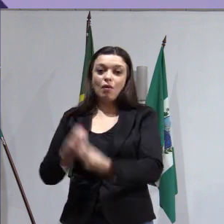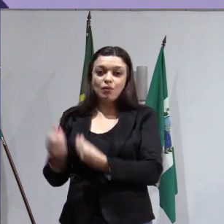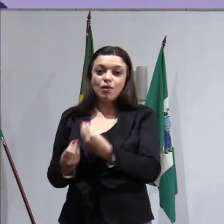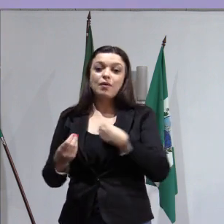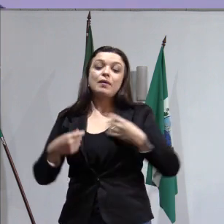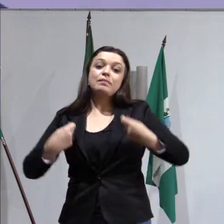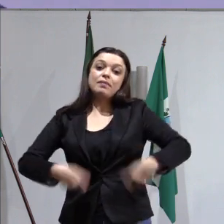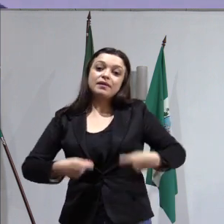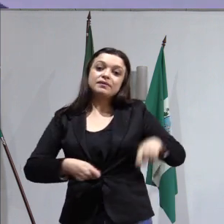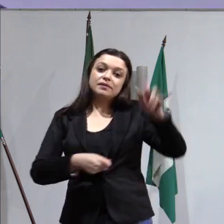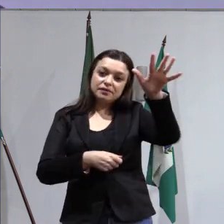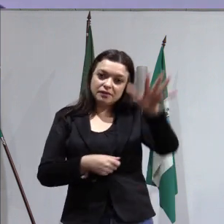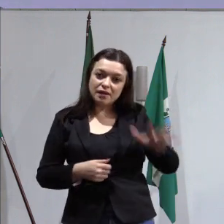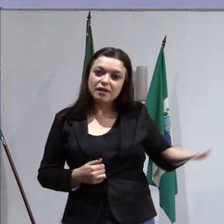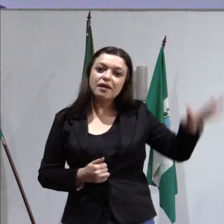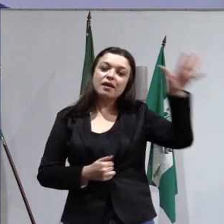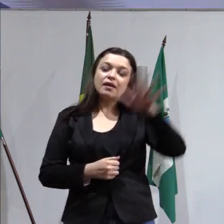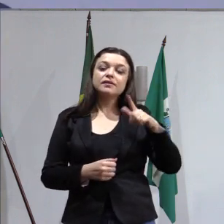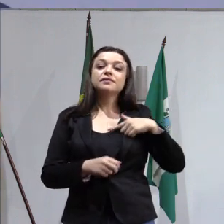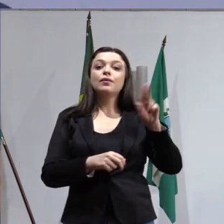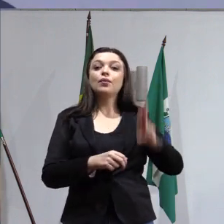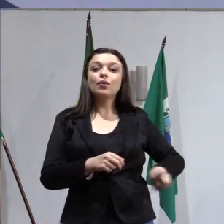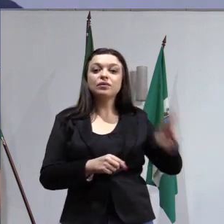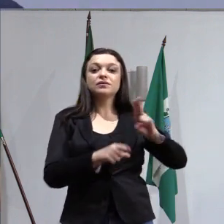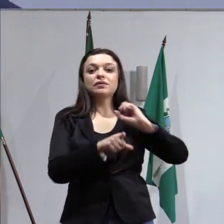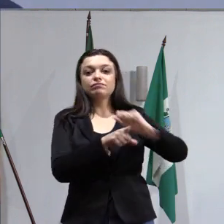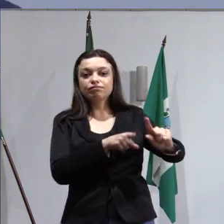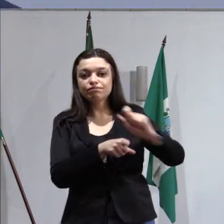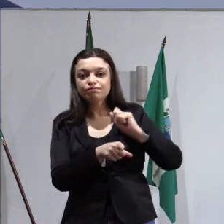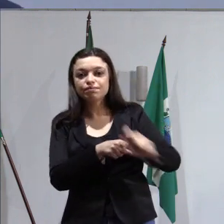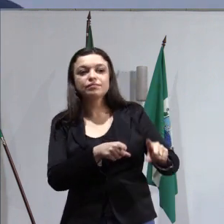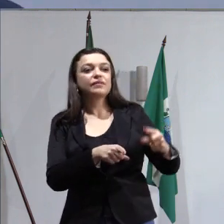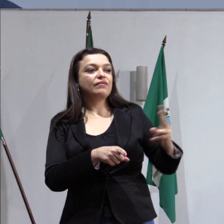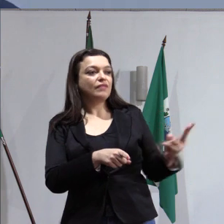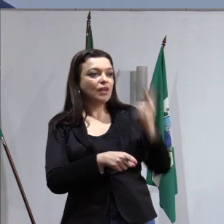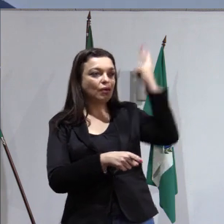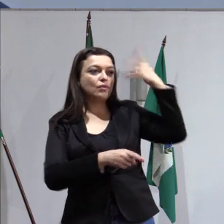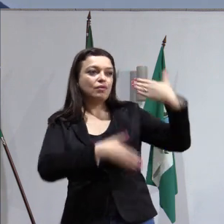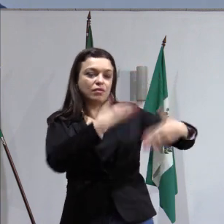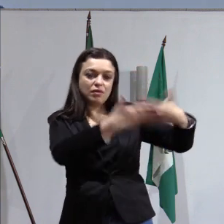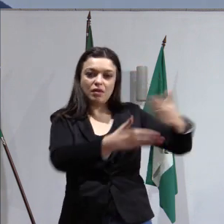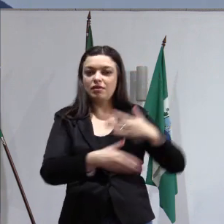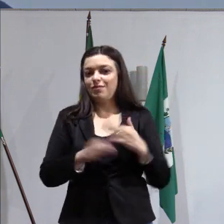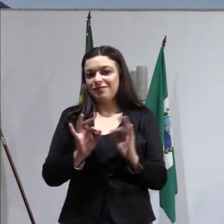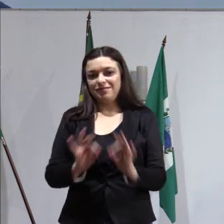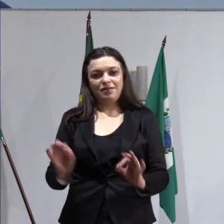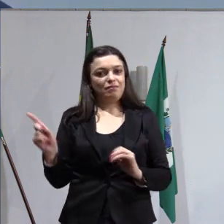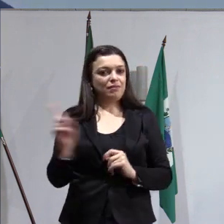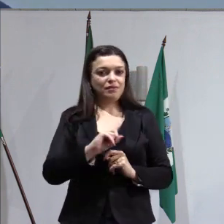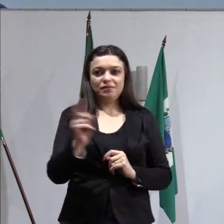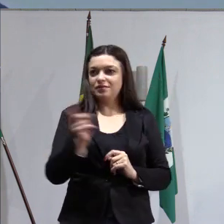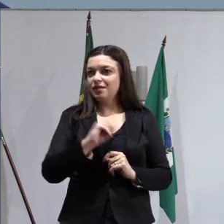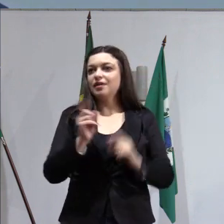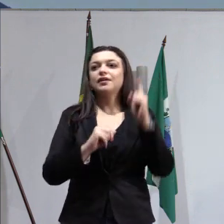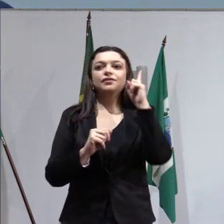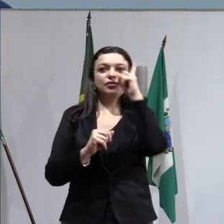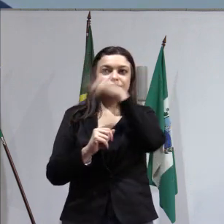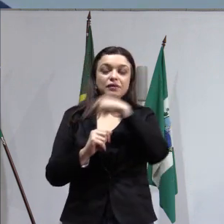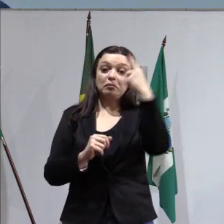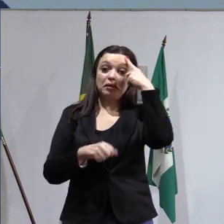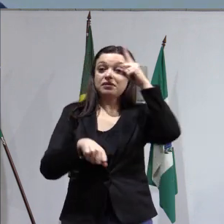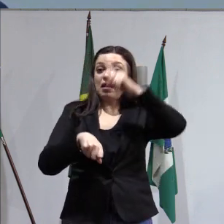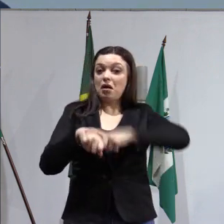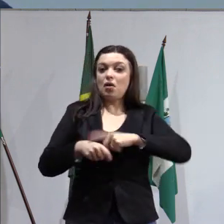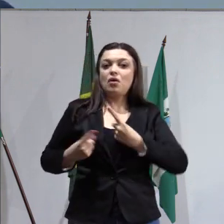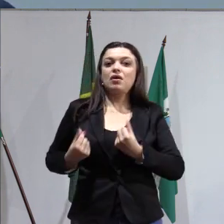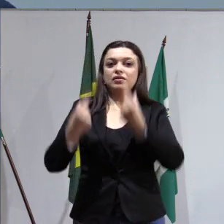sejam utilizados, rendam aluguéis, se valorizem e outras coisas mais. Tá? Então, não é uma coisa assim tão simples como estão sendo colocado